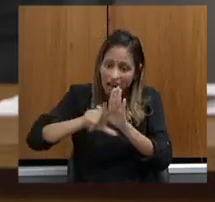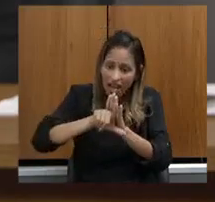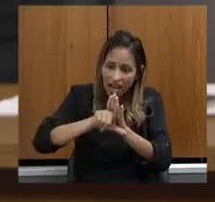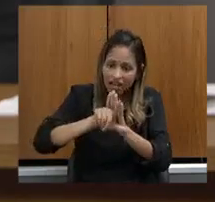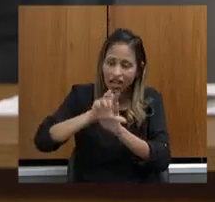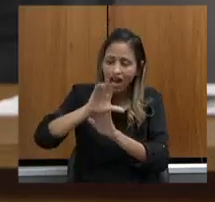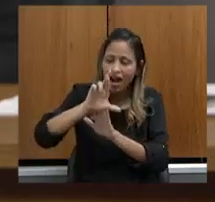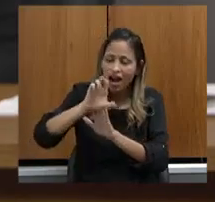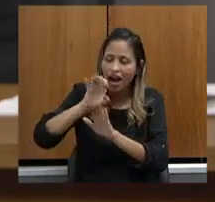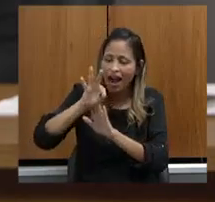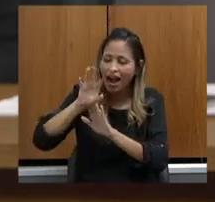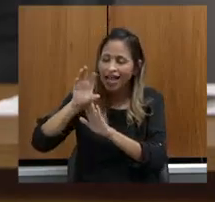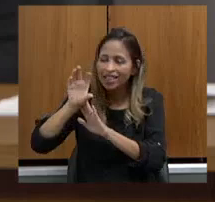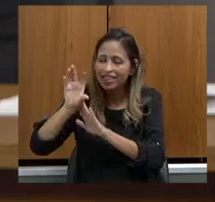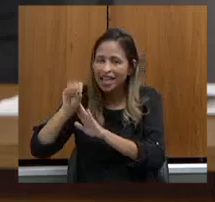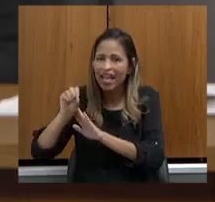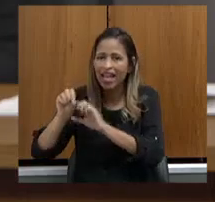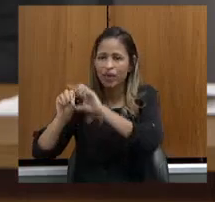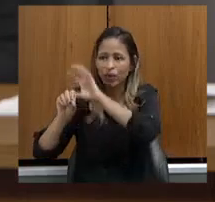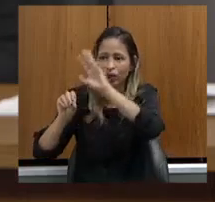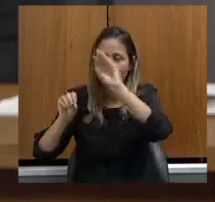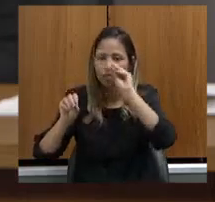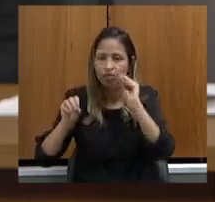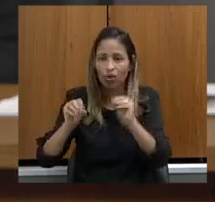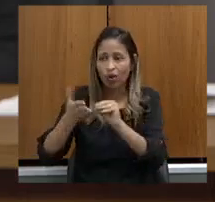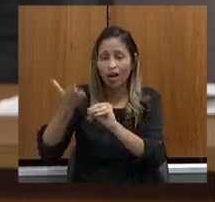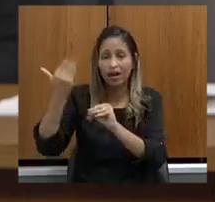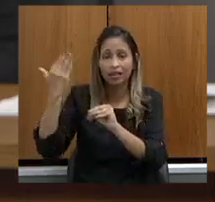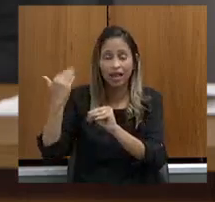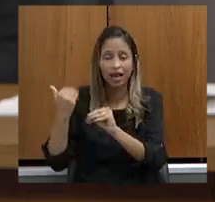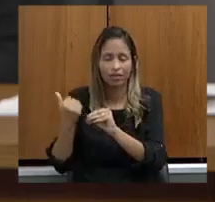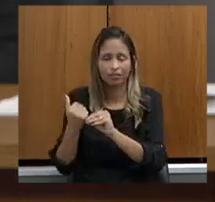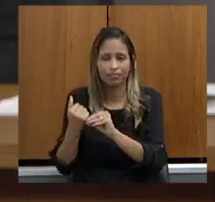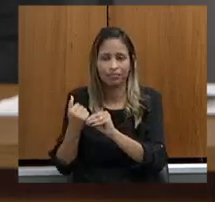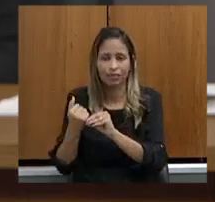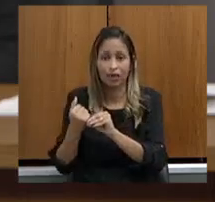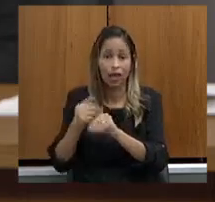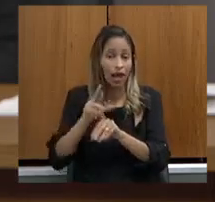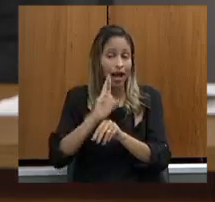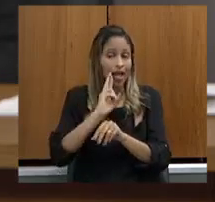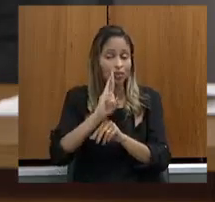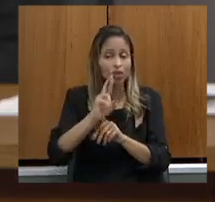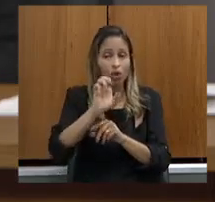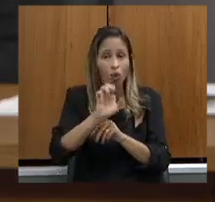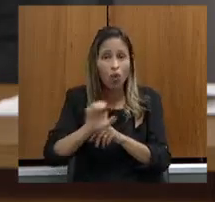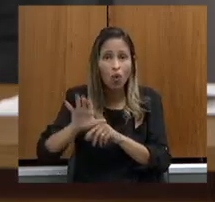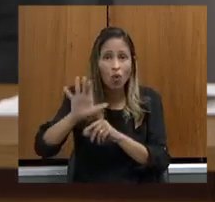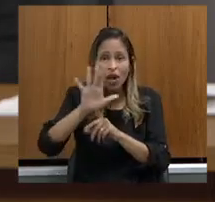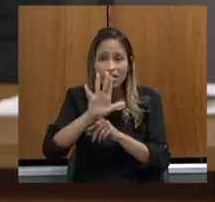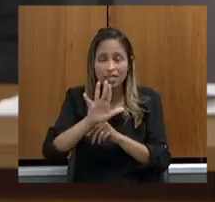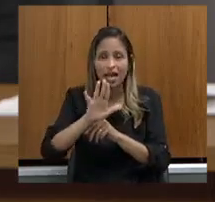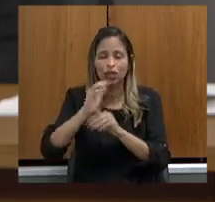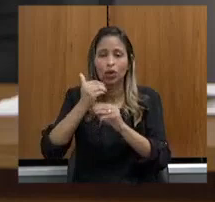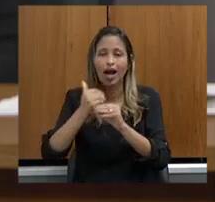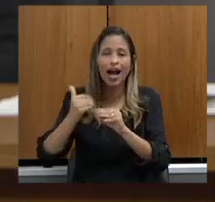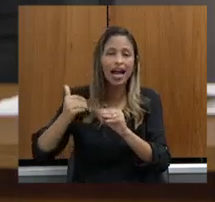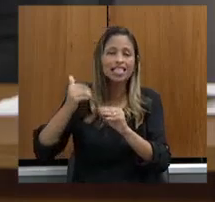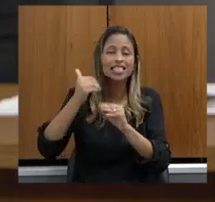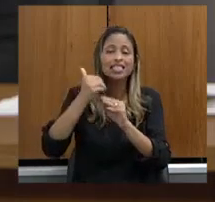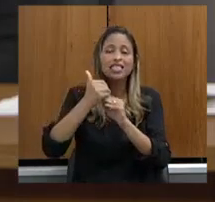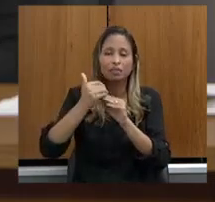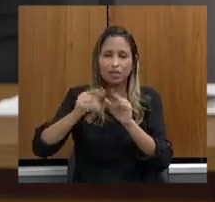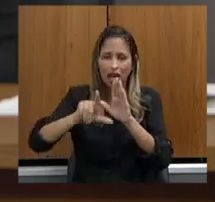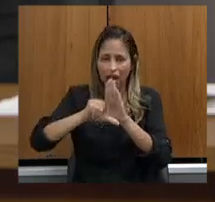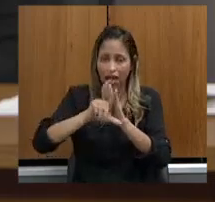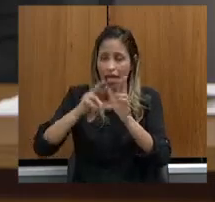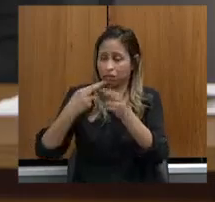rateio das despesas de saldos de exercícios anteriores do fundeb no que eu respondi que o Estado por estar acima dos limites da